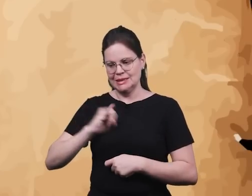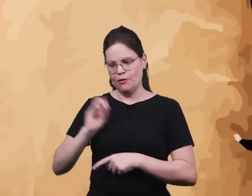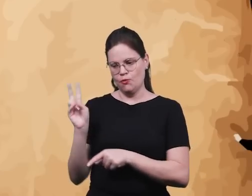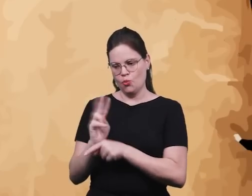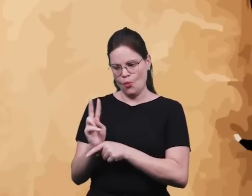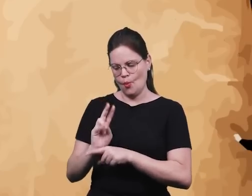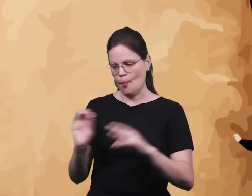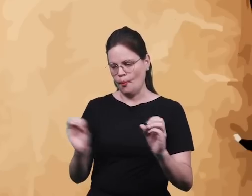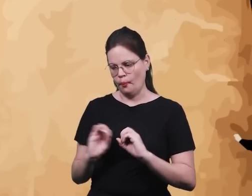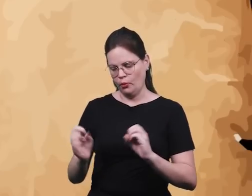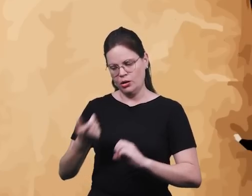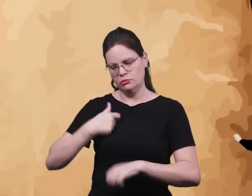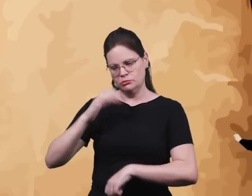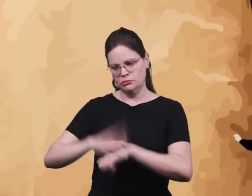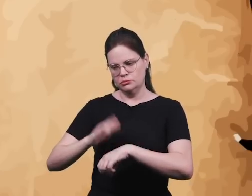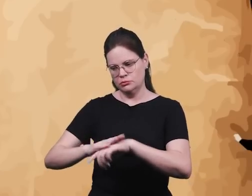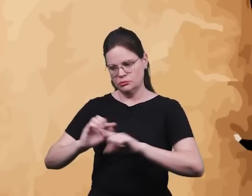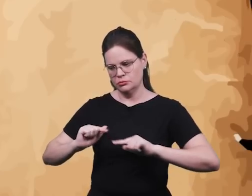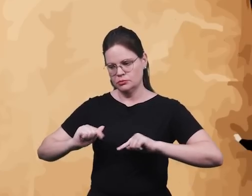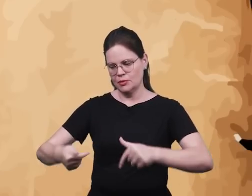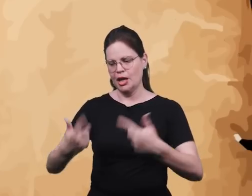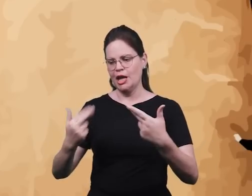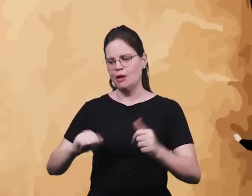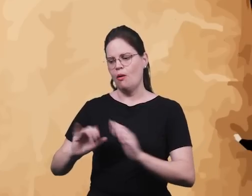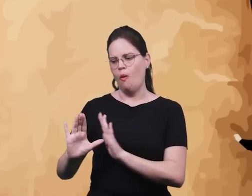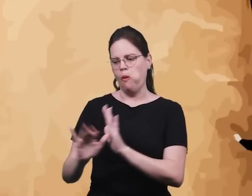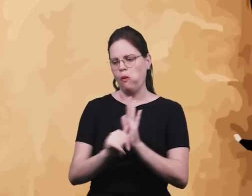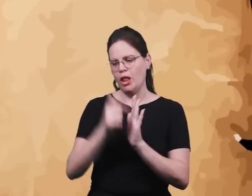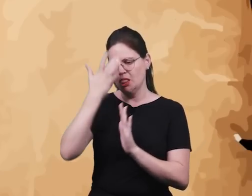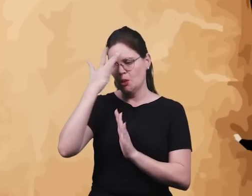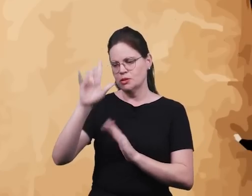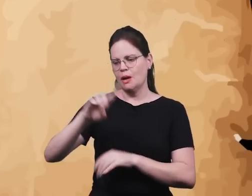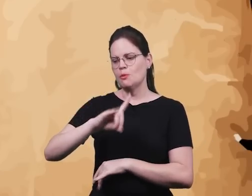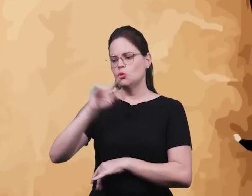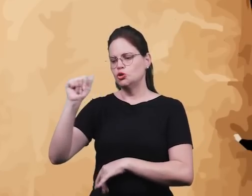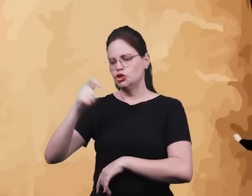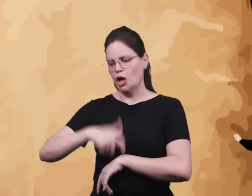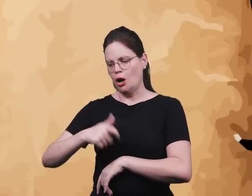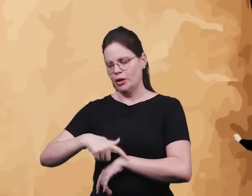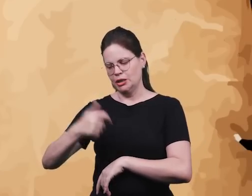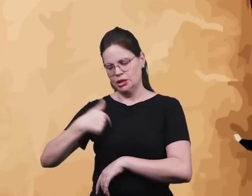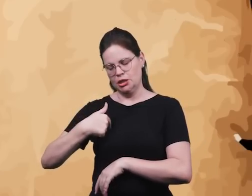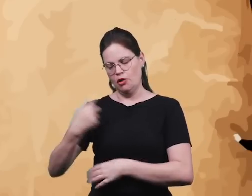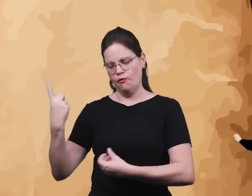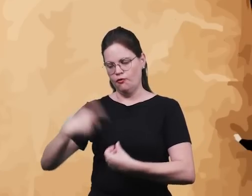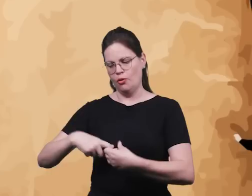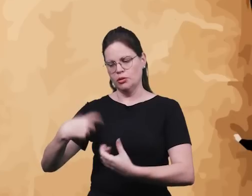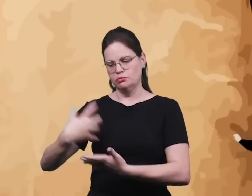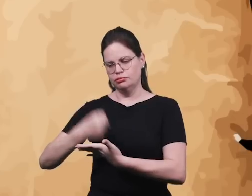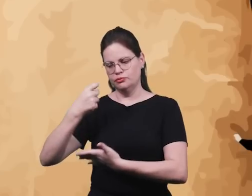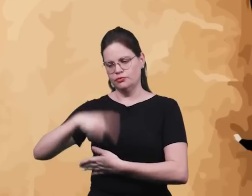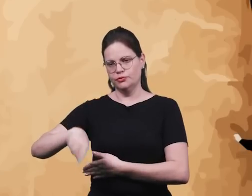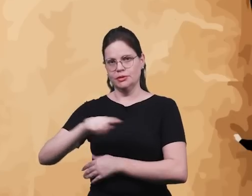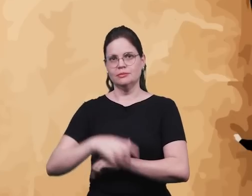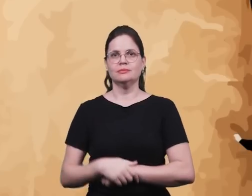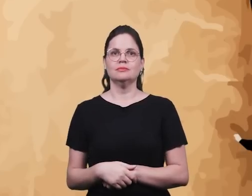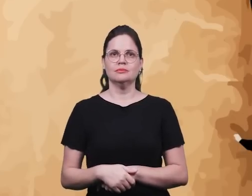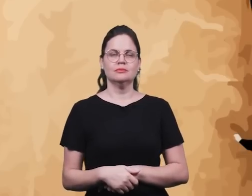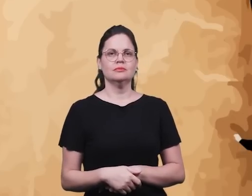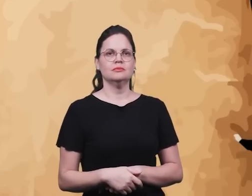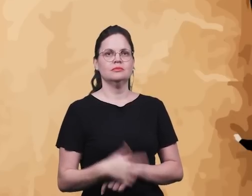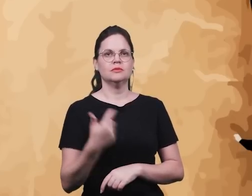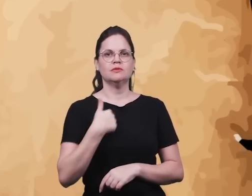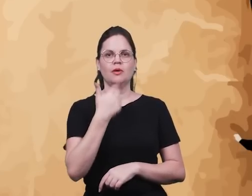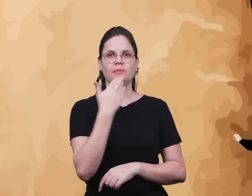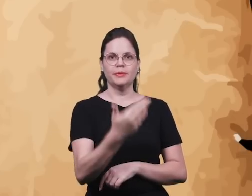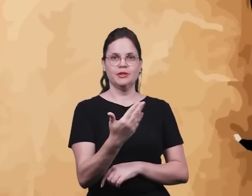não vigiares, virei sobre ti como um ladrão, e não saberás a que hora virei sobre ti.